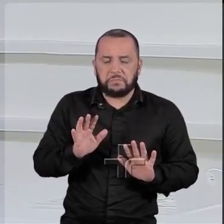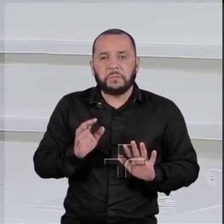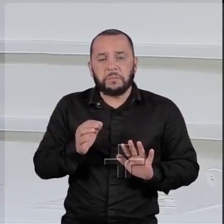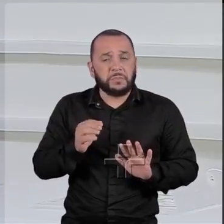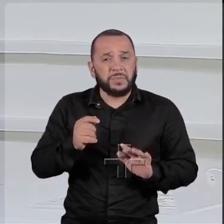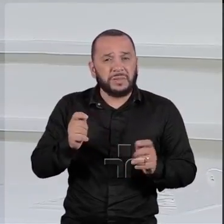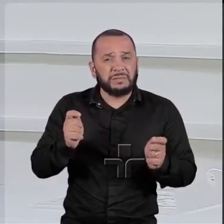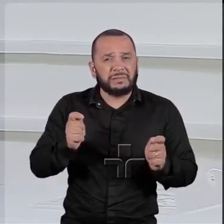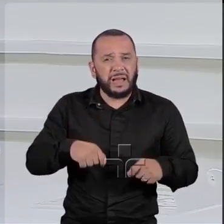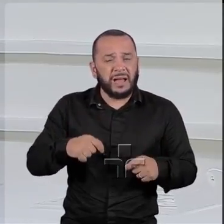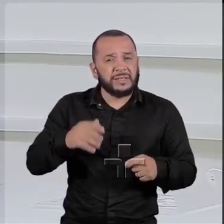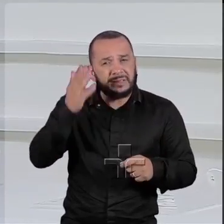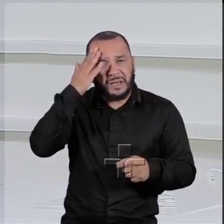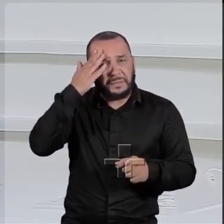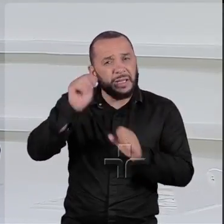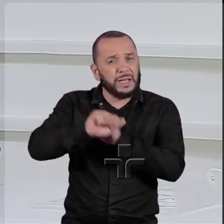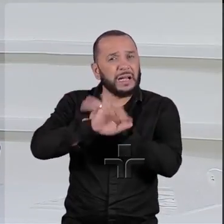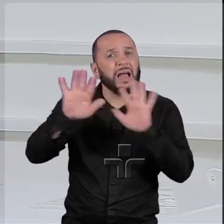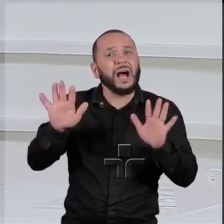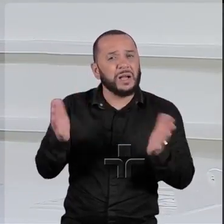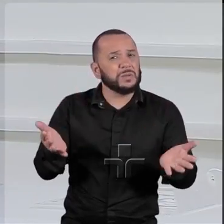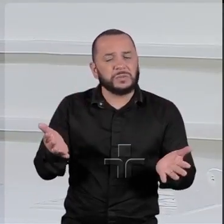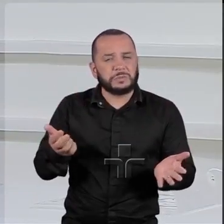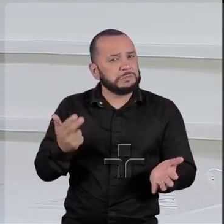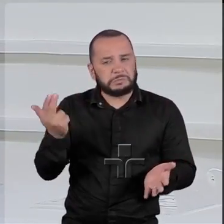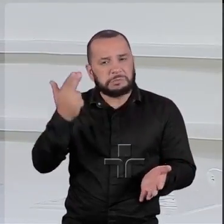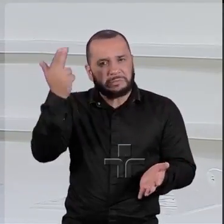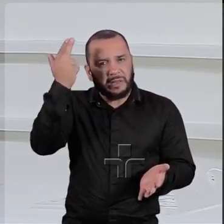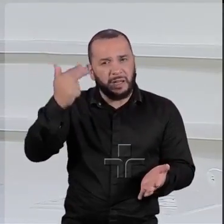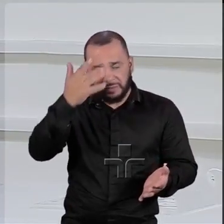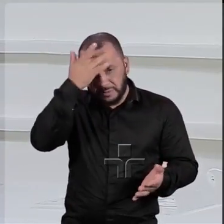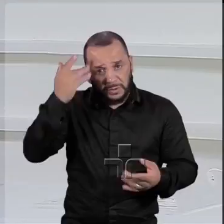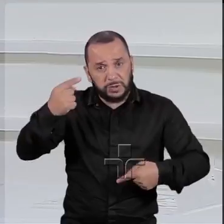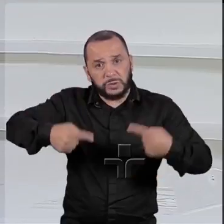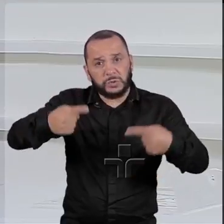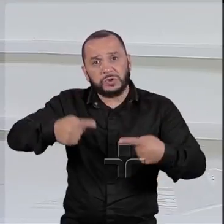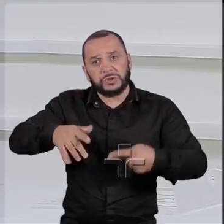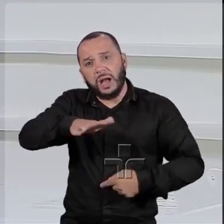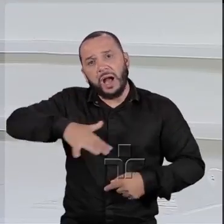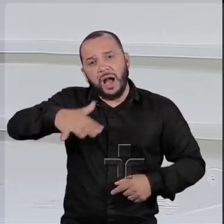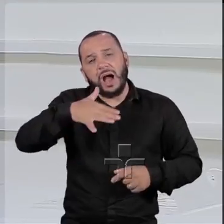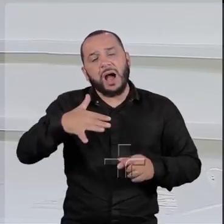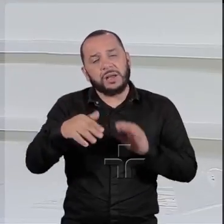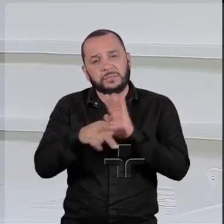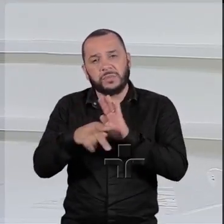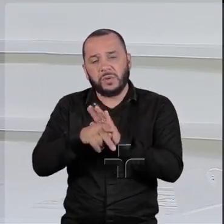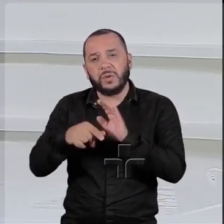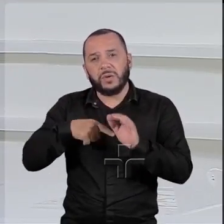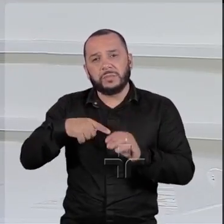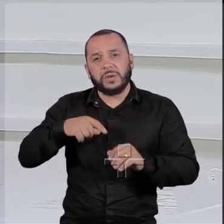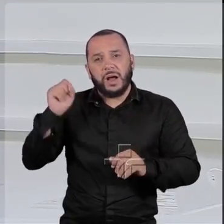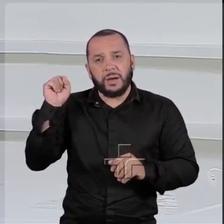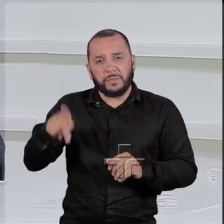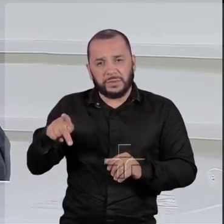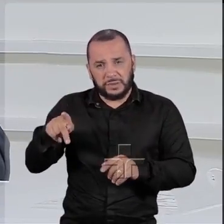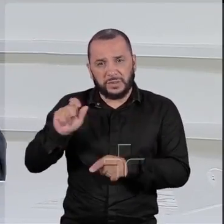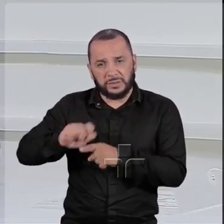medidas por quem está discutindo a questão previdenciária. Eu acho muito sério o que está vendo aí.